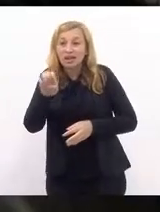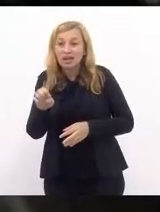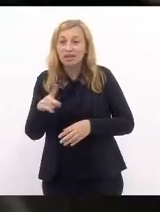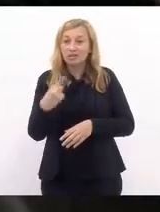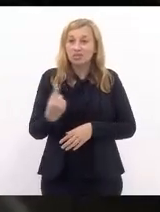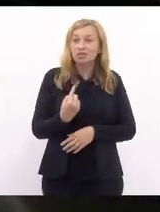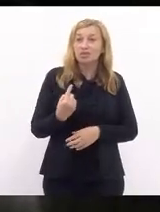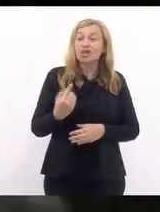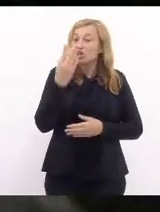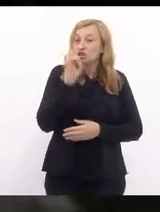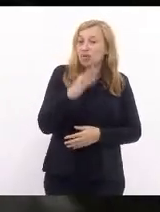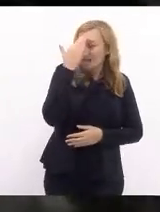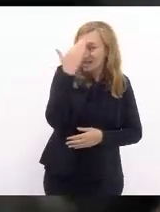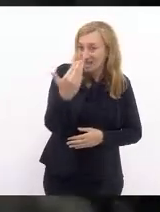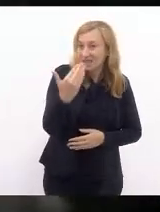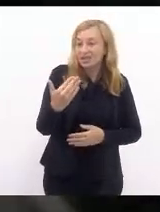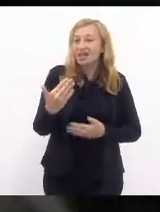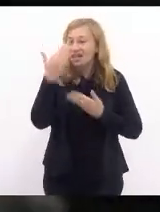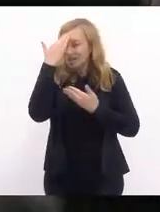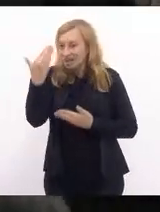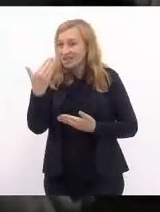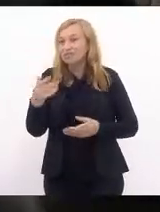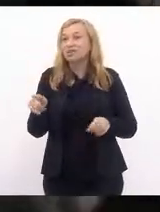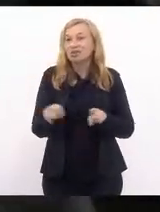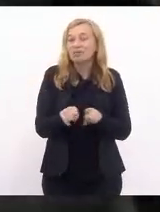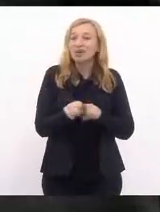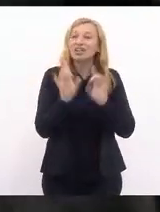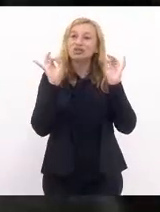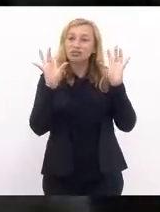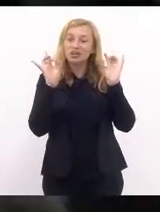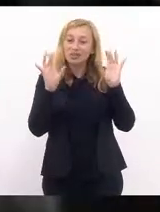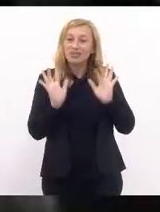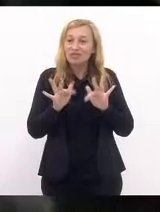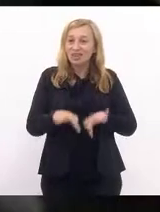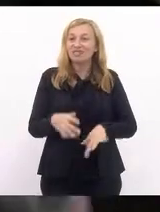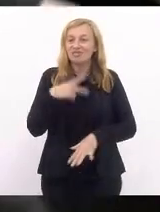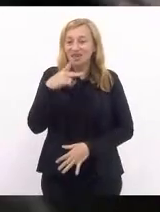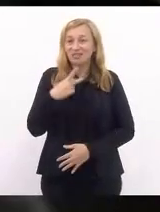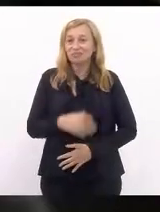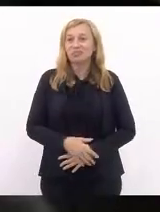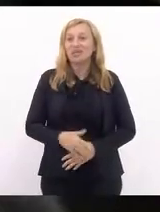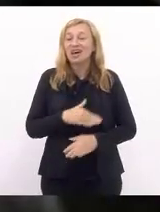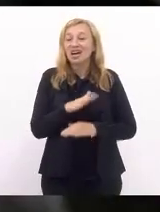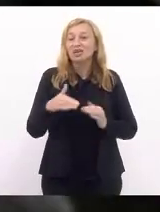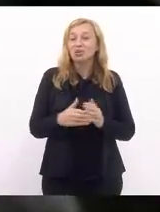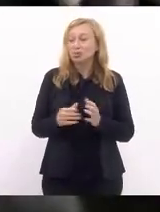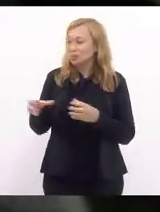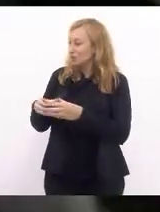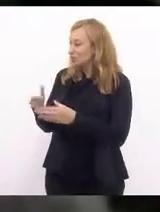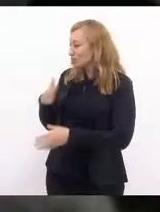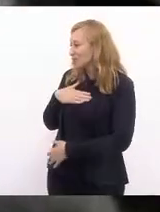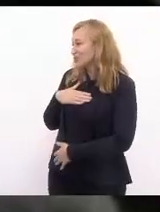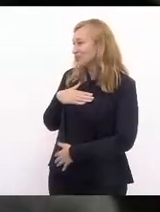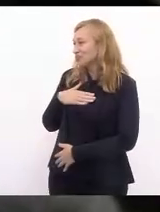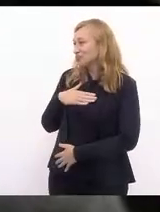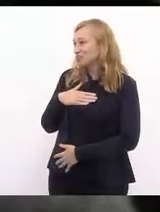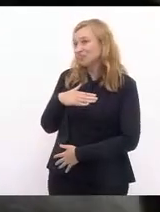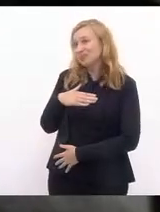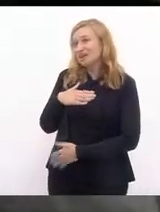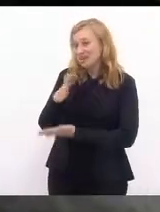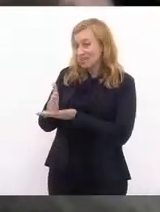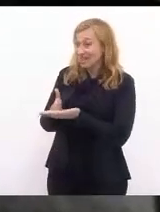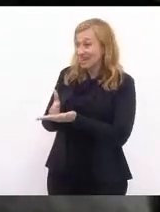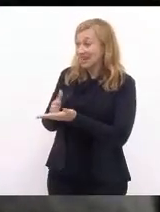eu só tenho agradecer um agradecimento especial para terminar minhas falas a toda minha equipe uma